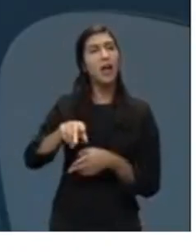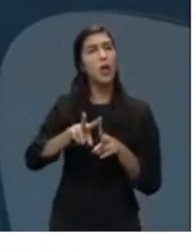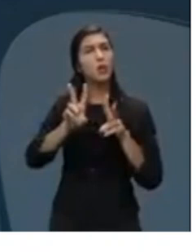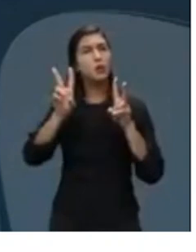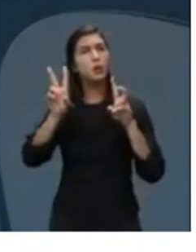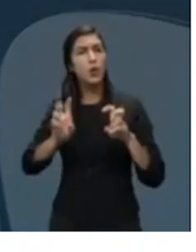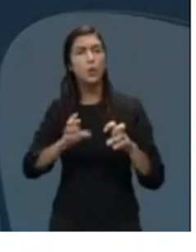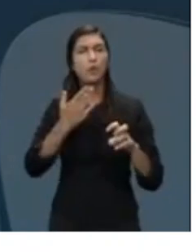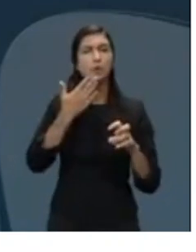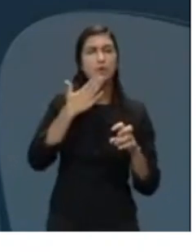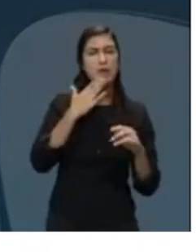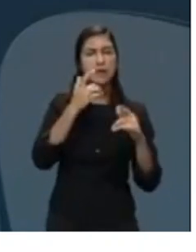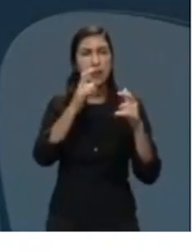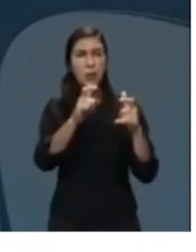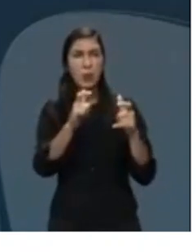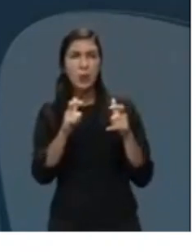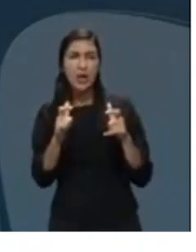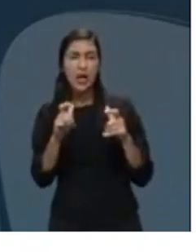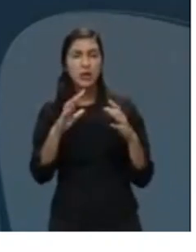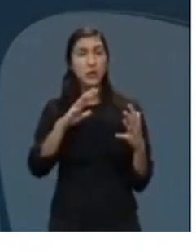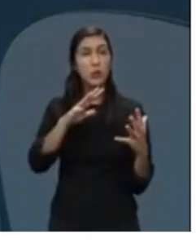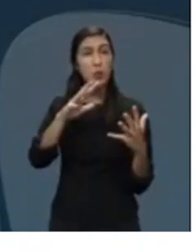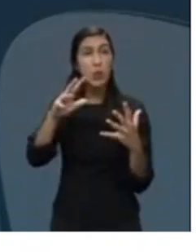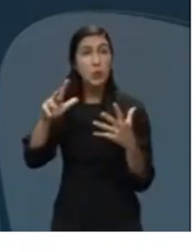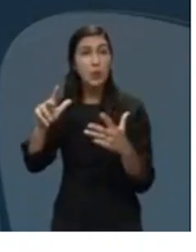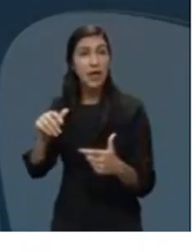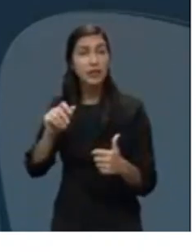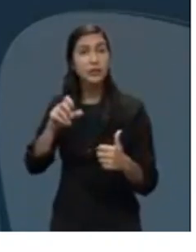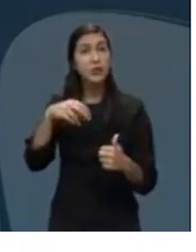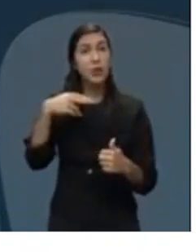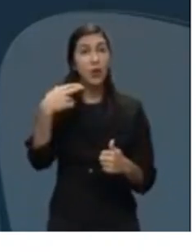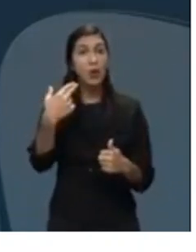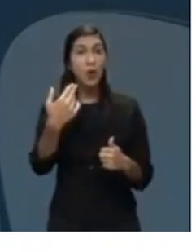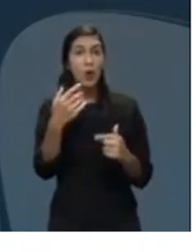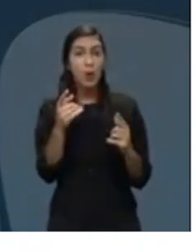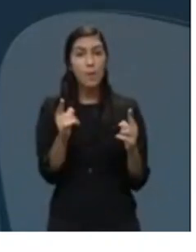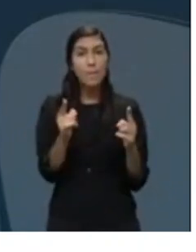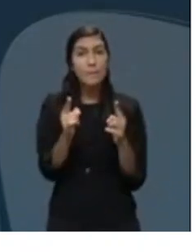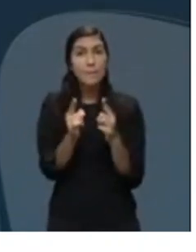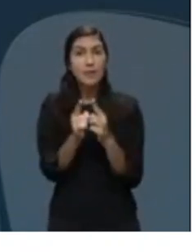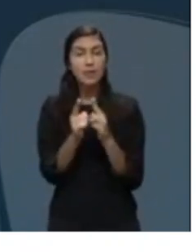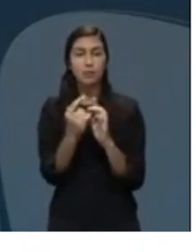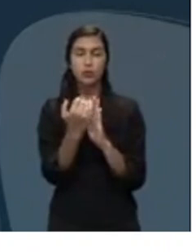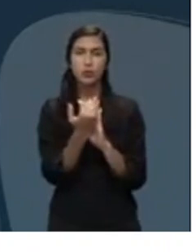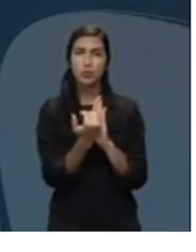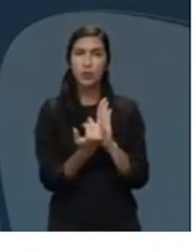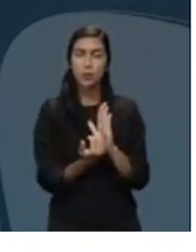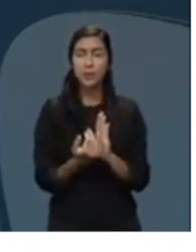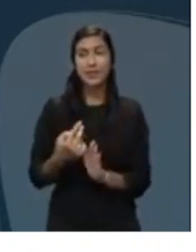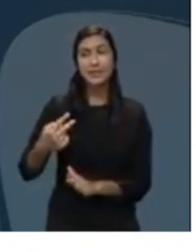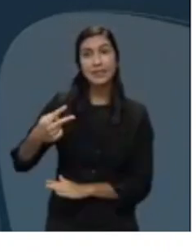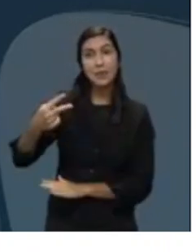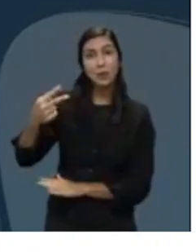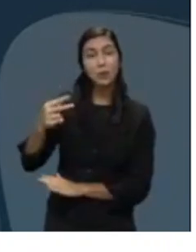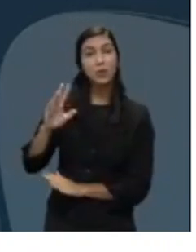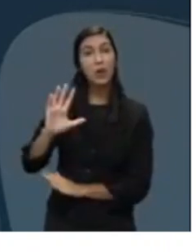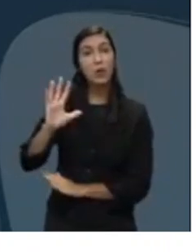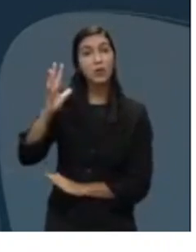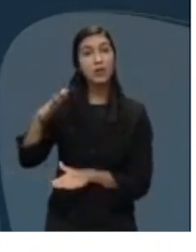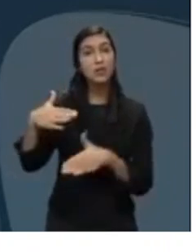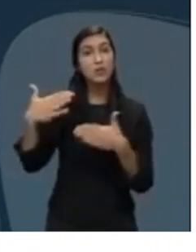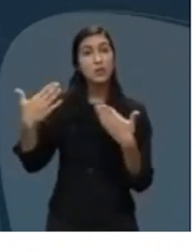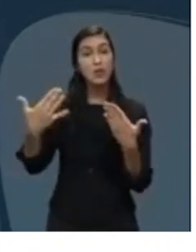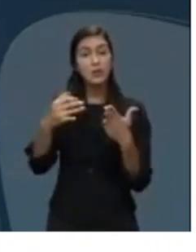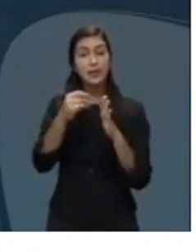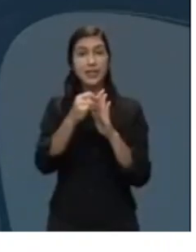com as imperfeições locais, globais ou com o momento mínimo de norma. Já as de segunda ordem ocorrem quando o índice